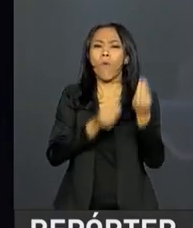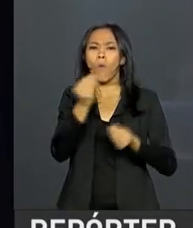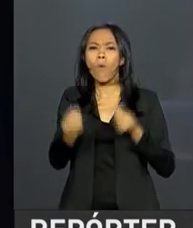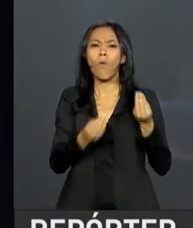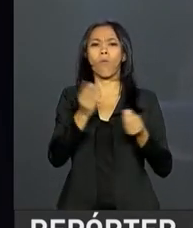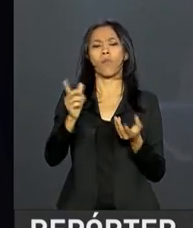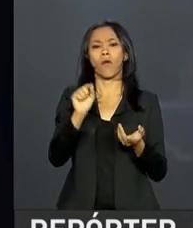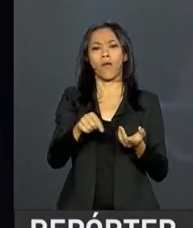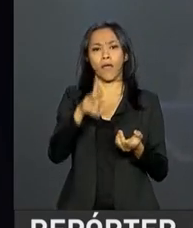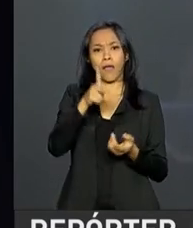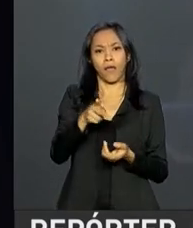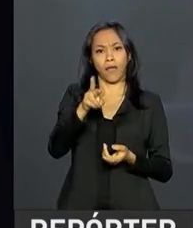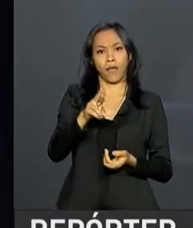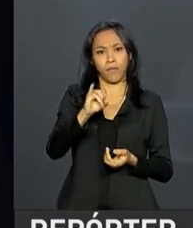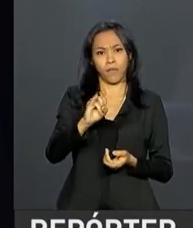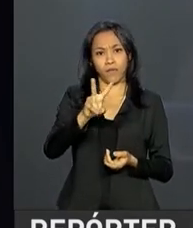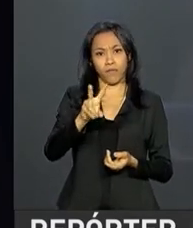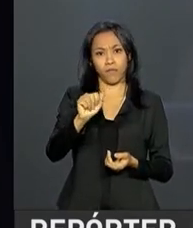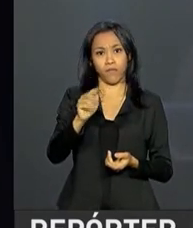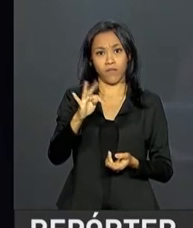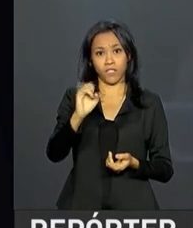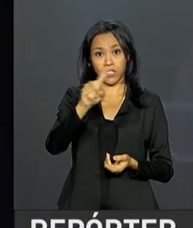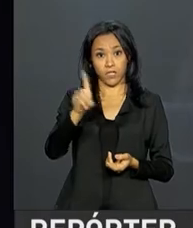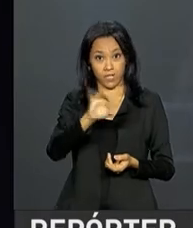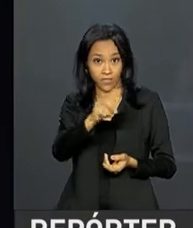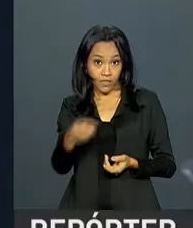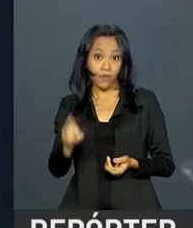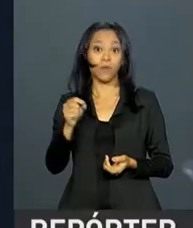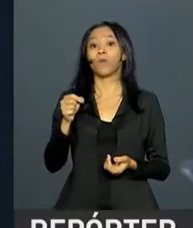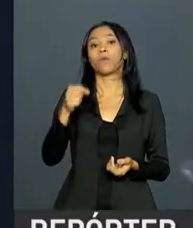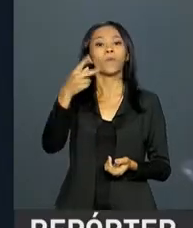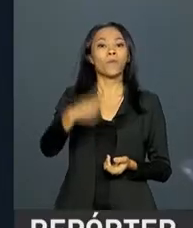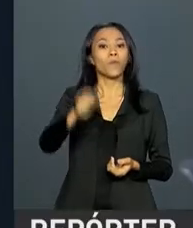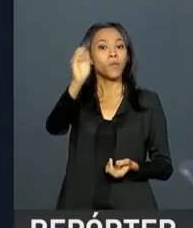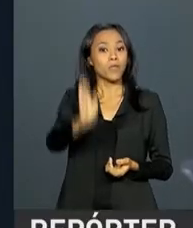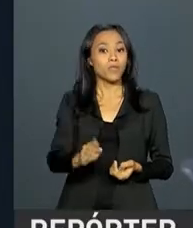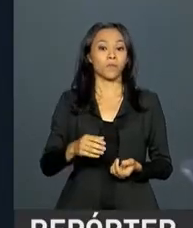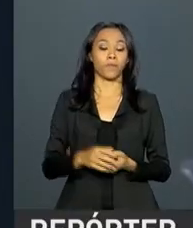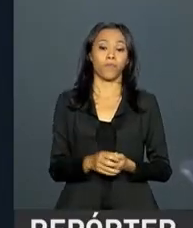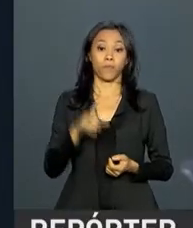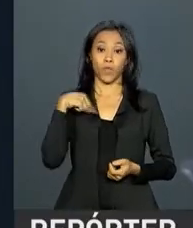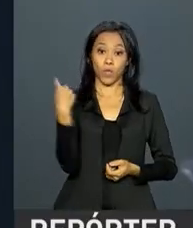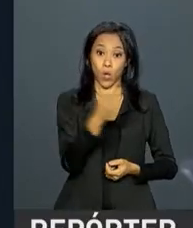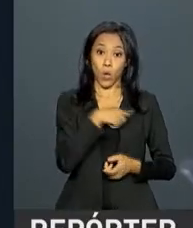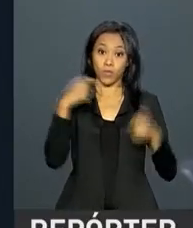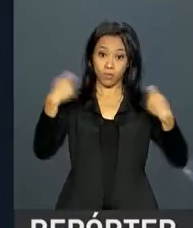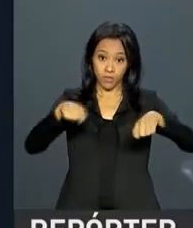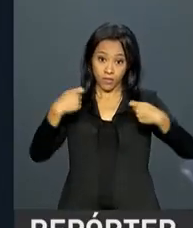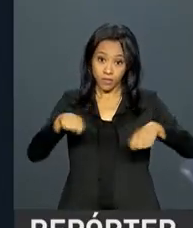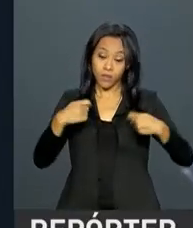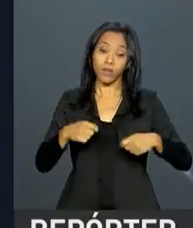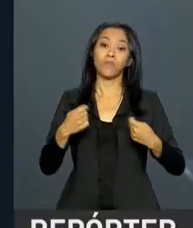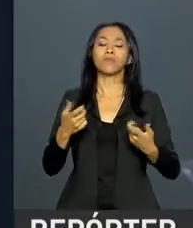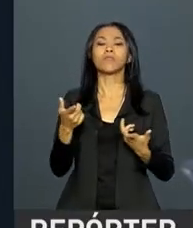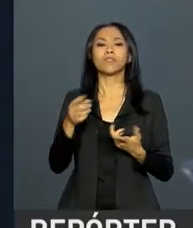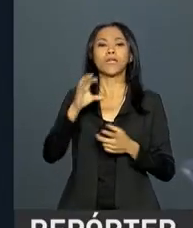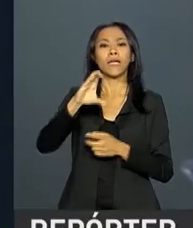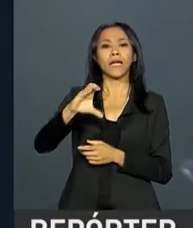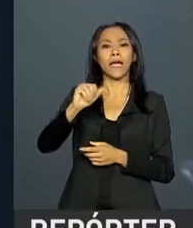privatização da Eletrobras na retomada dos investimentos no Brasil. Nós precisamos capitalizar a Eletrobras para